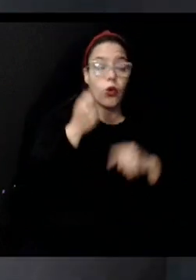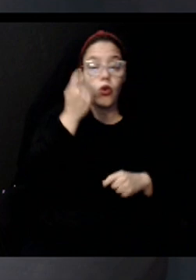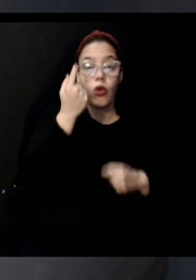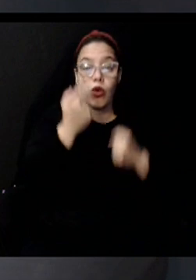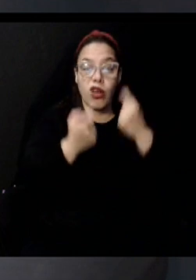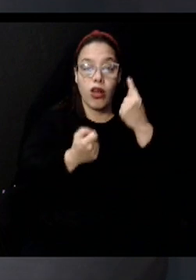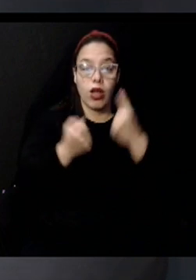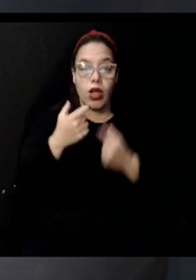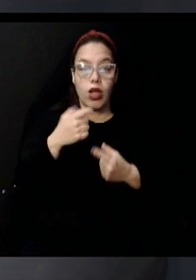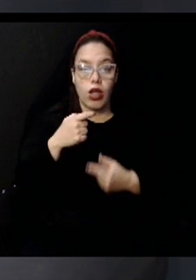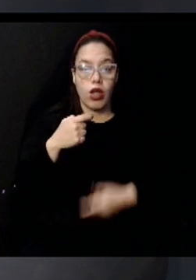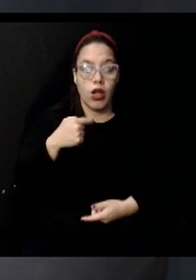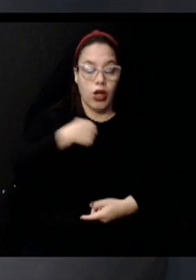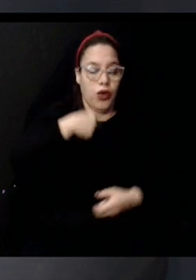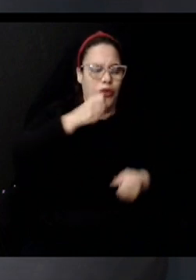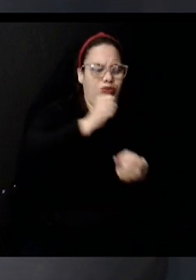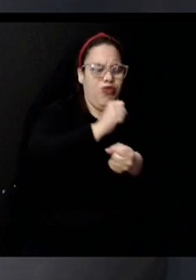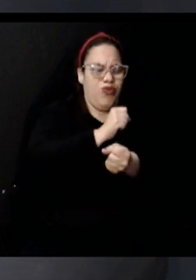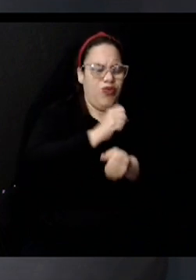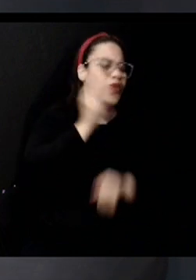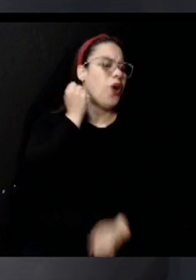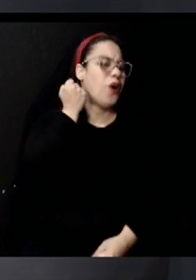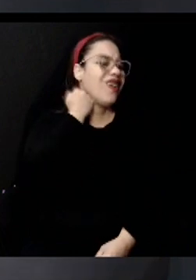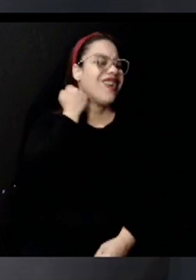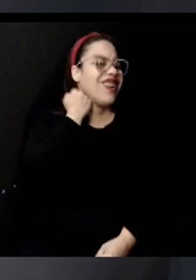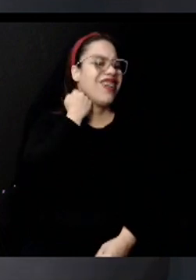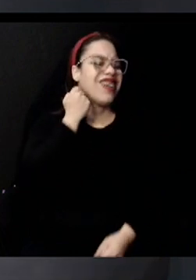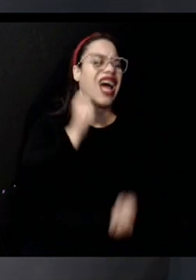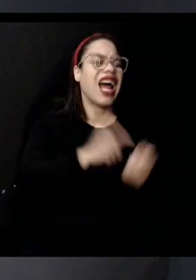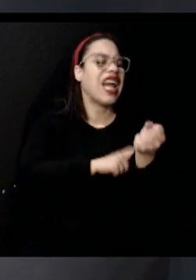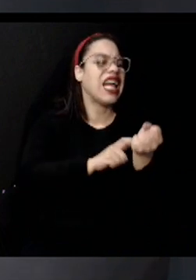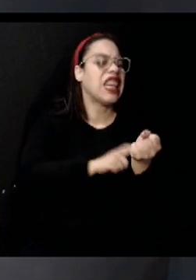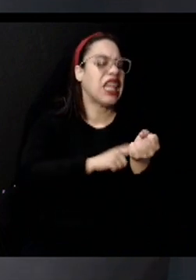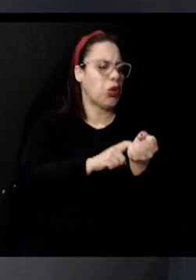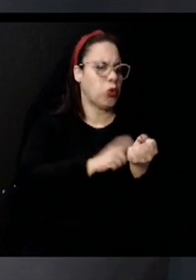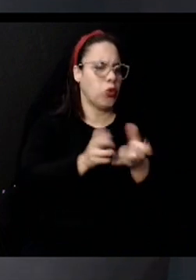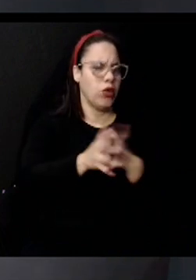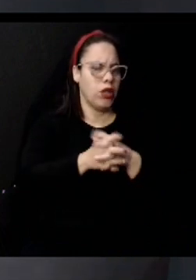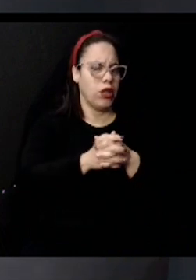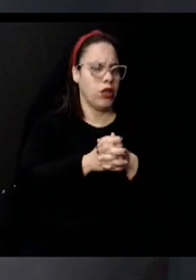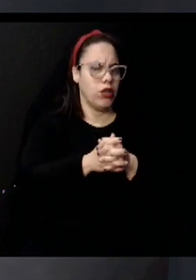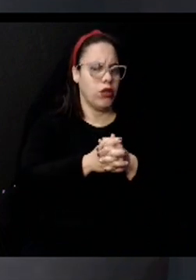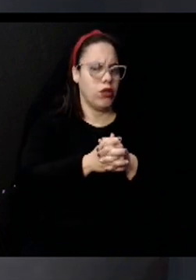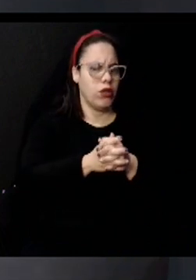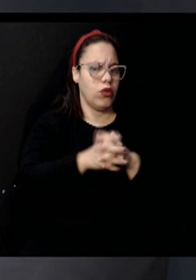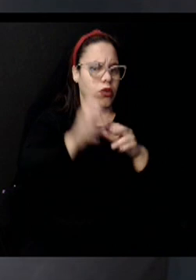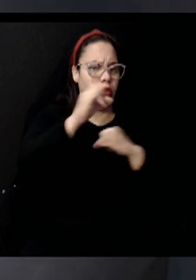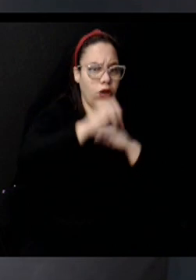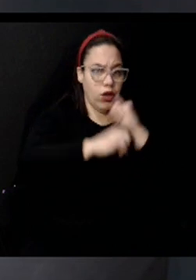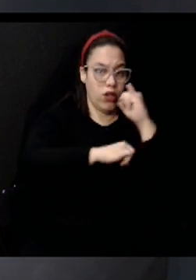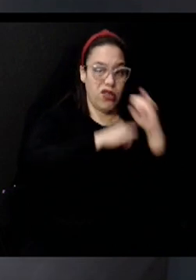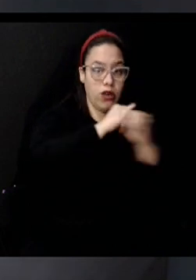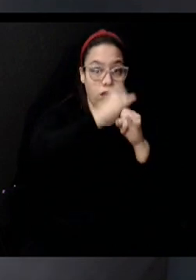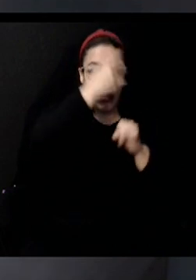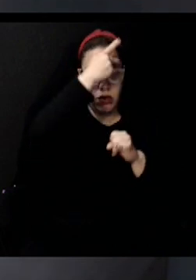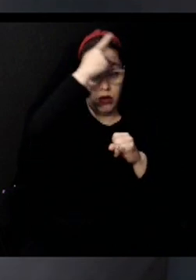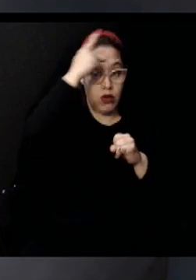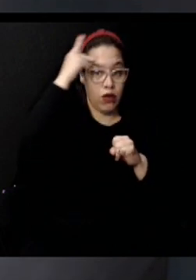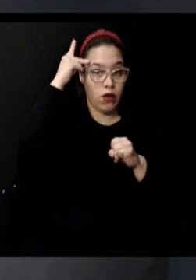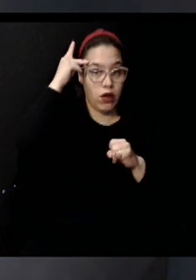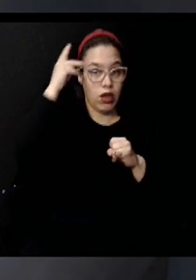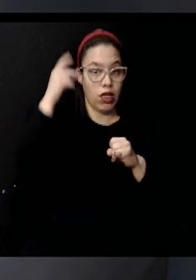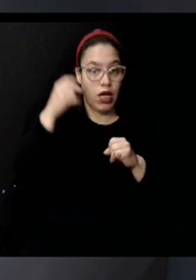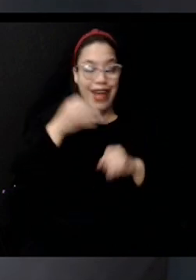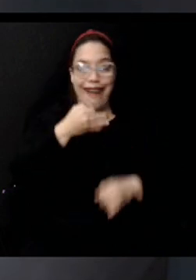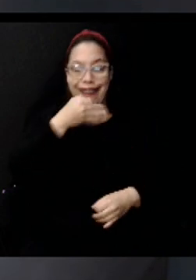nos incomodando. Uhum. Sim, Entendeu? Agora, a internet, a pessoa já vai para criticar o outro ou